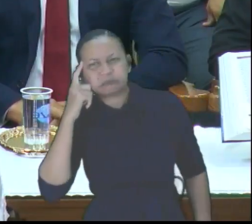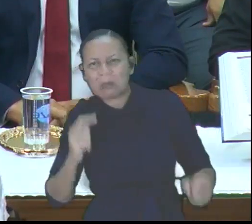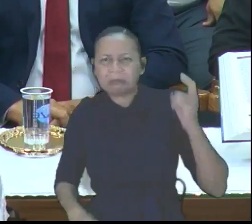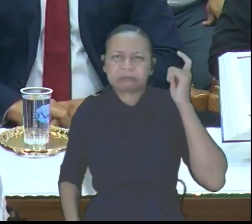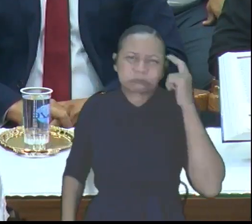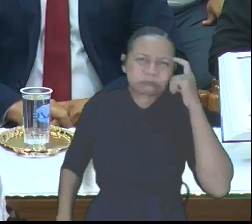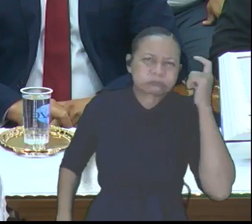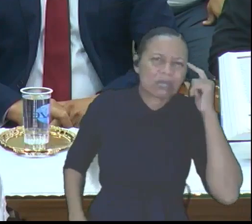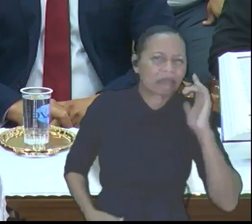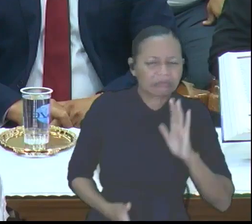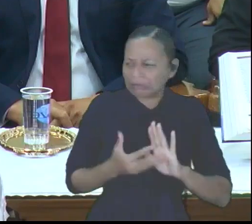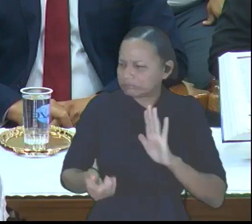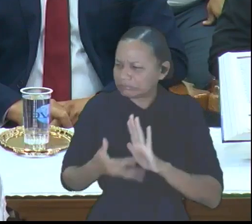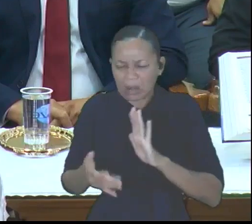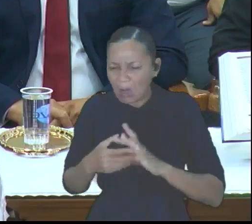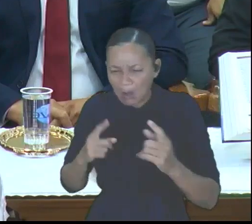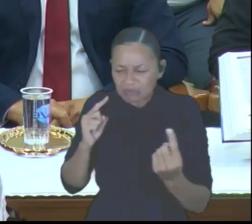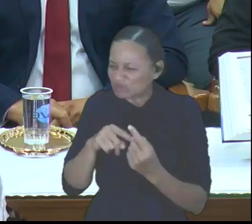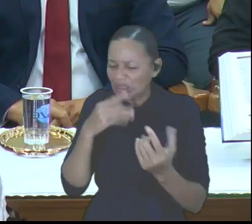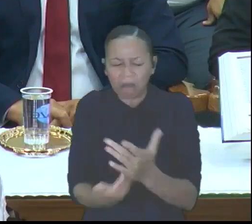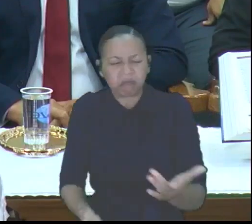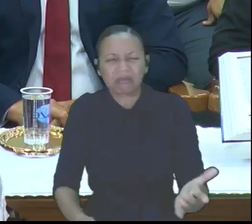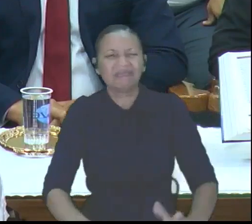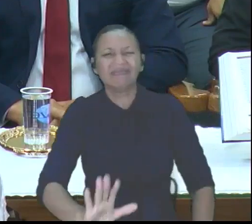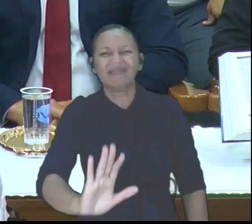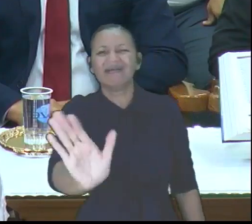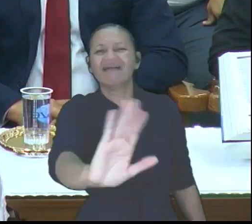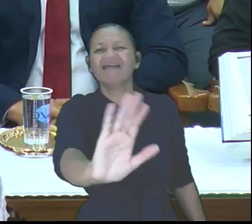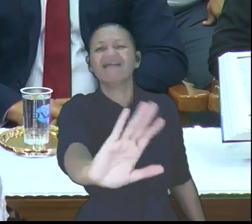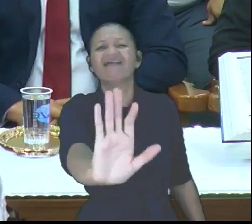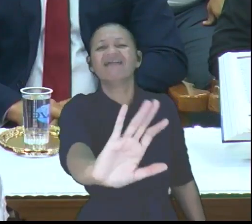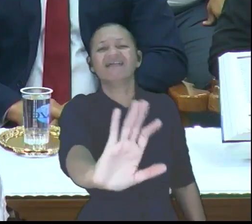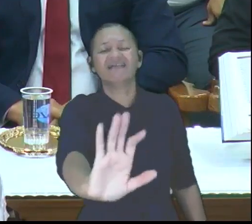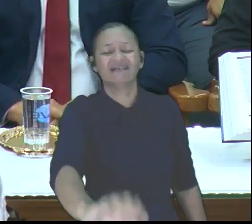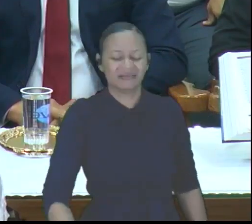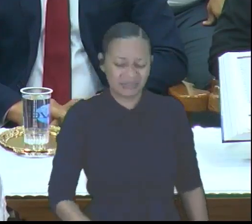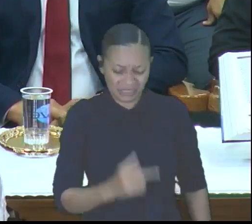pensamentos tirarem você do propósito.